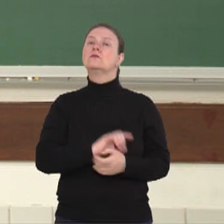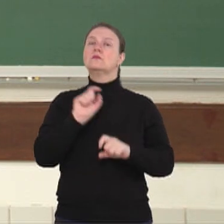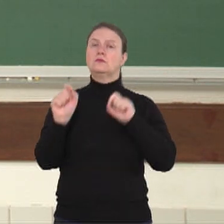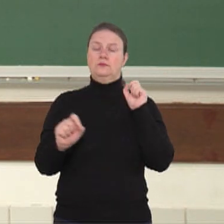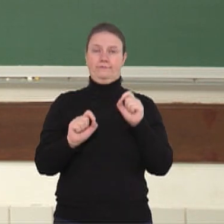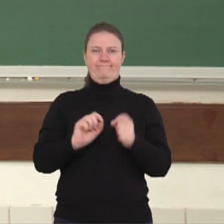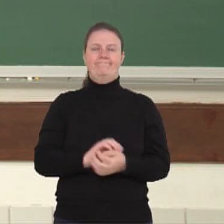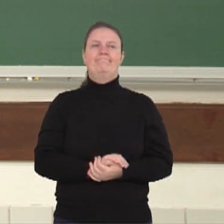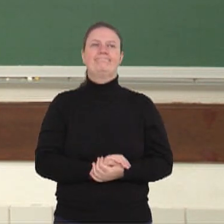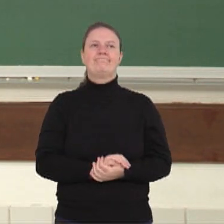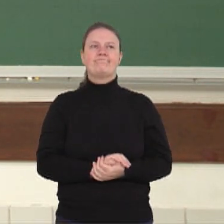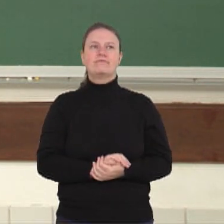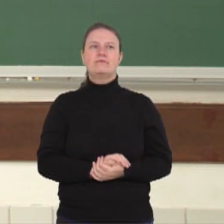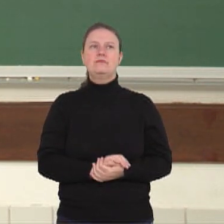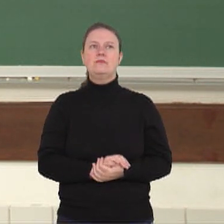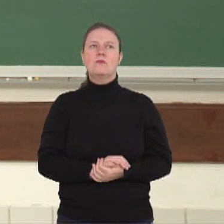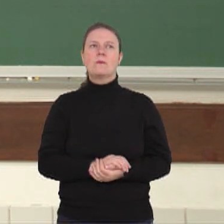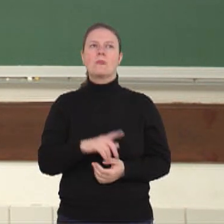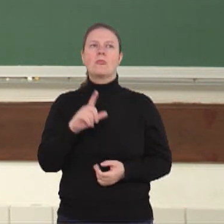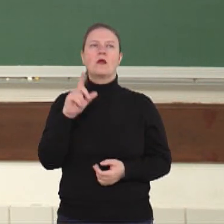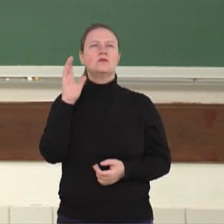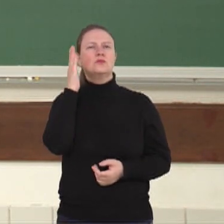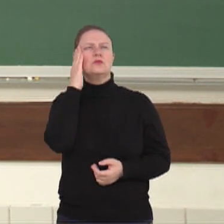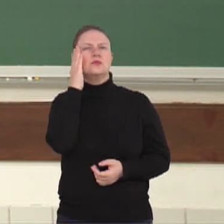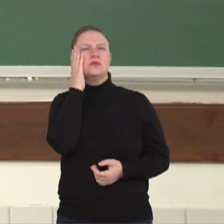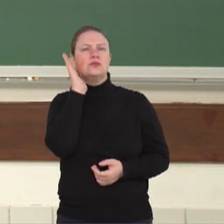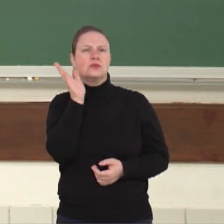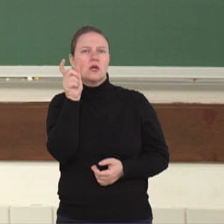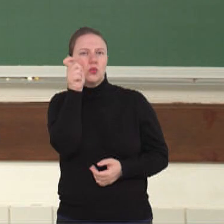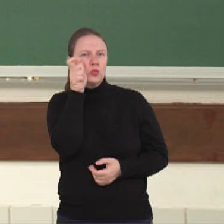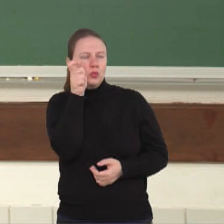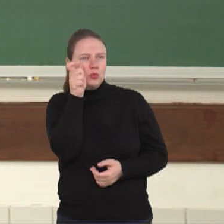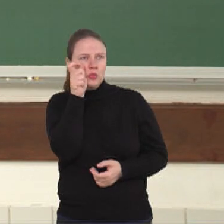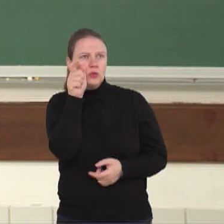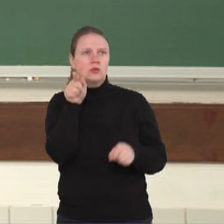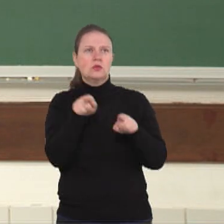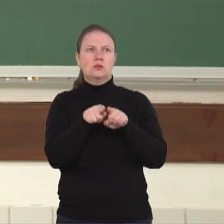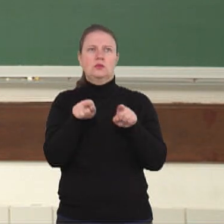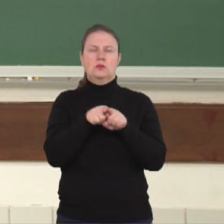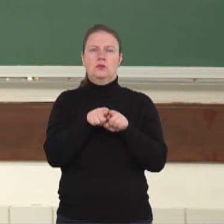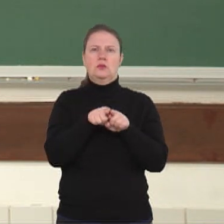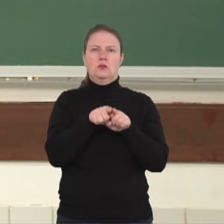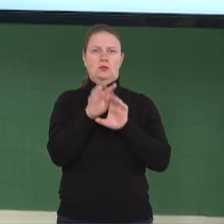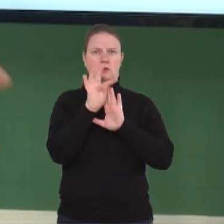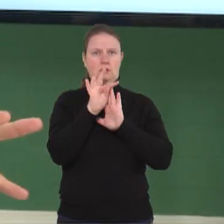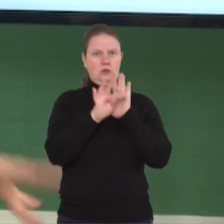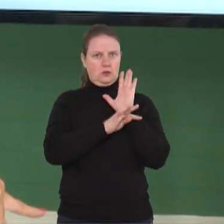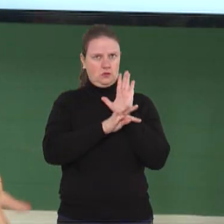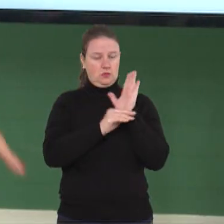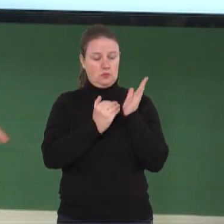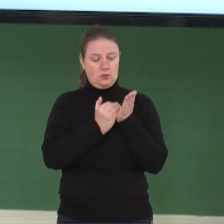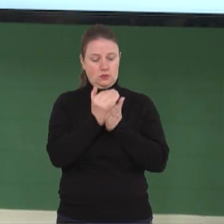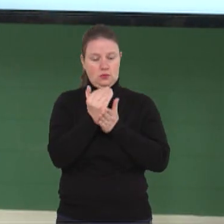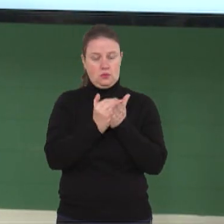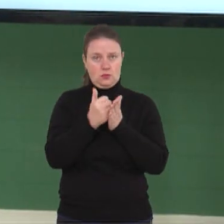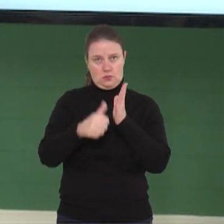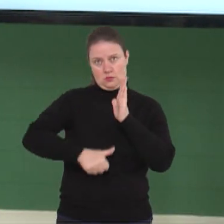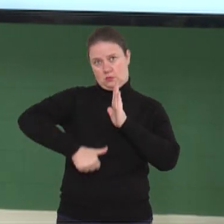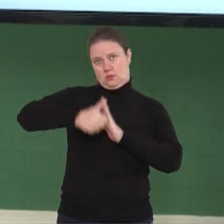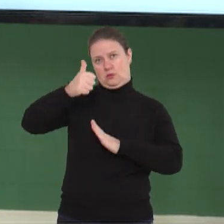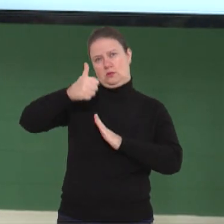aí, tá? Então, eu não sei se você já assistiu, eu quero destacar algumas coisas no texto inicialmente.